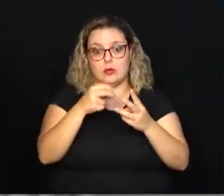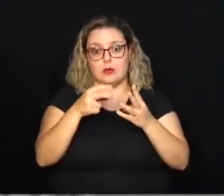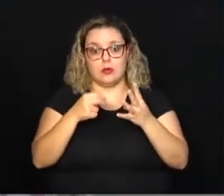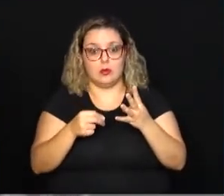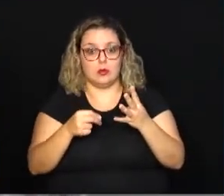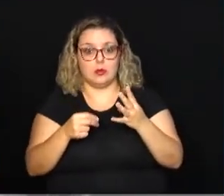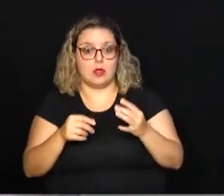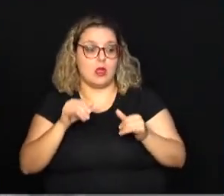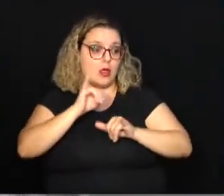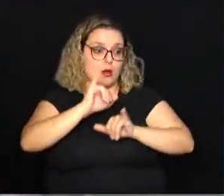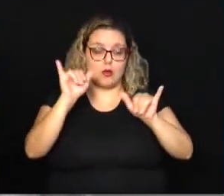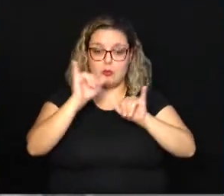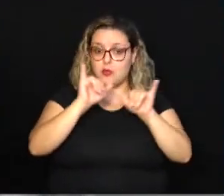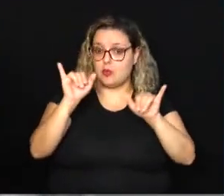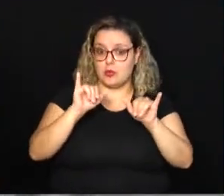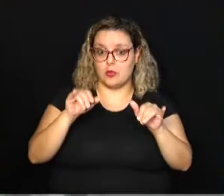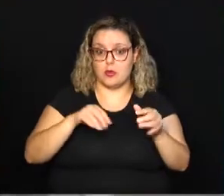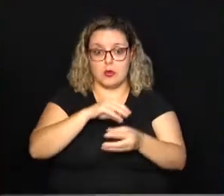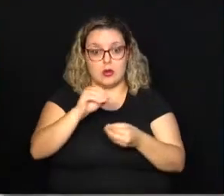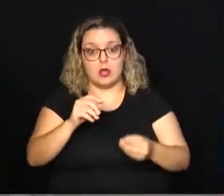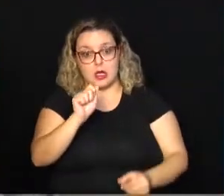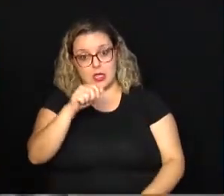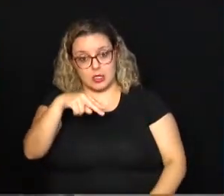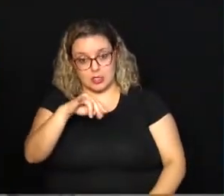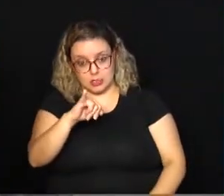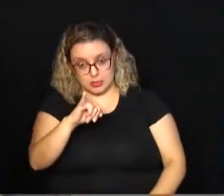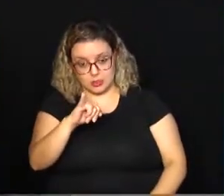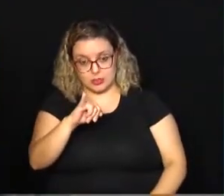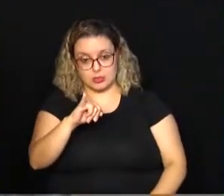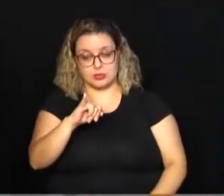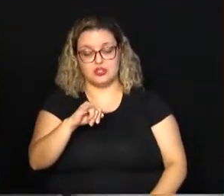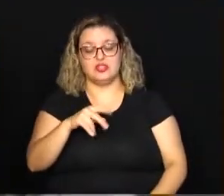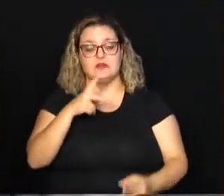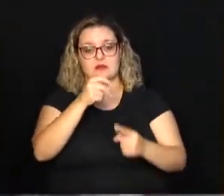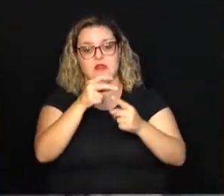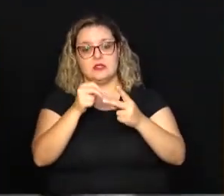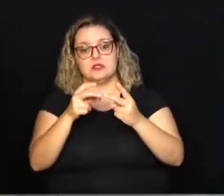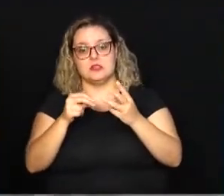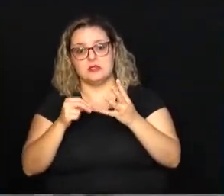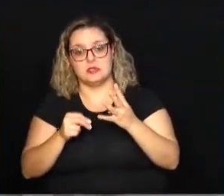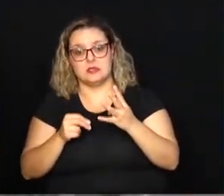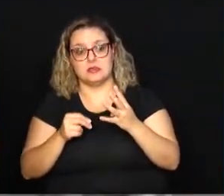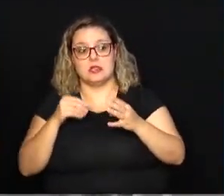propaganda do movimento antivacina. Mas sem entrar nessa polêmica, né?